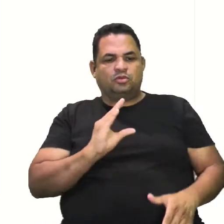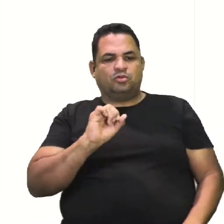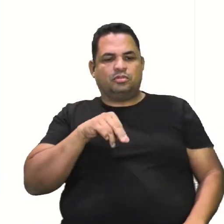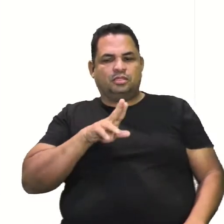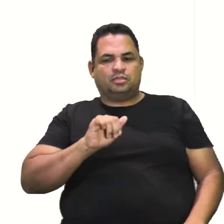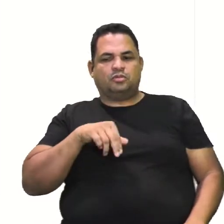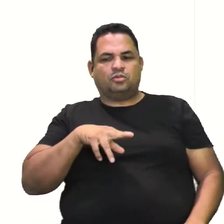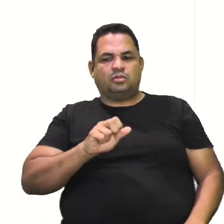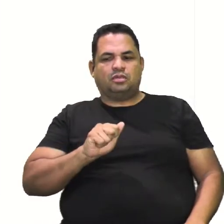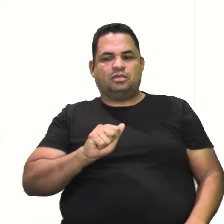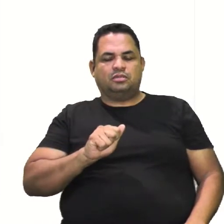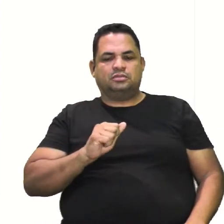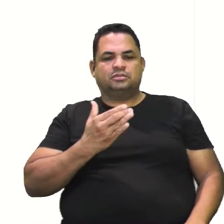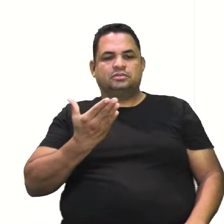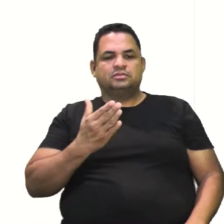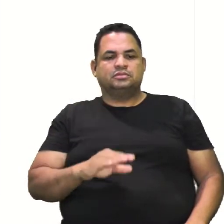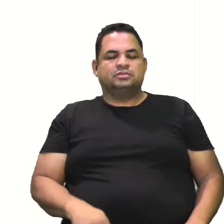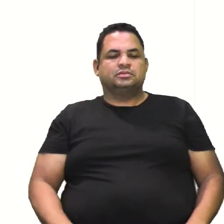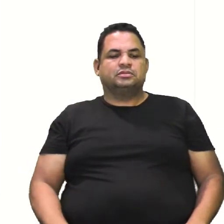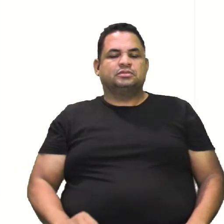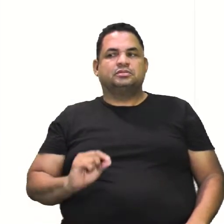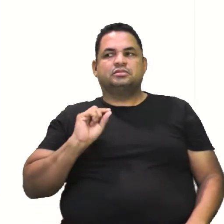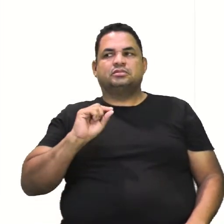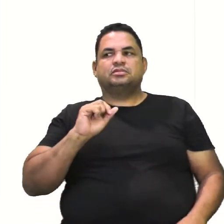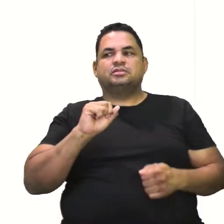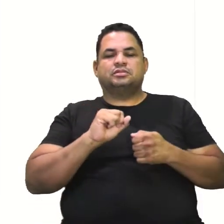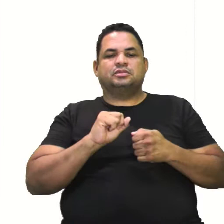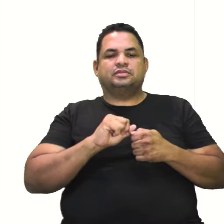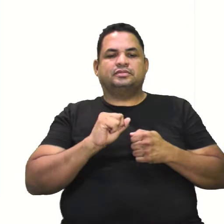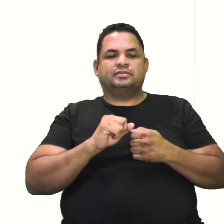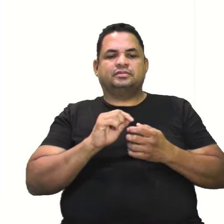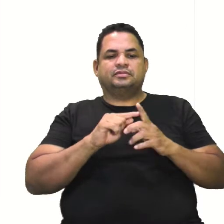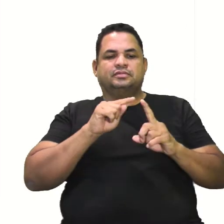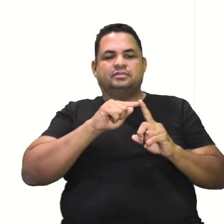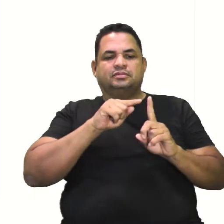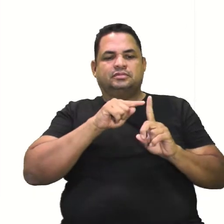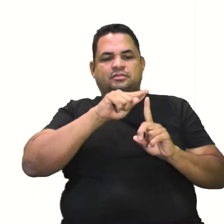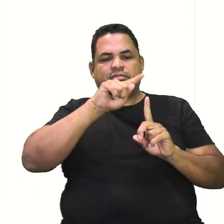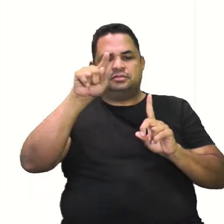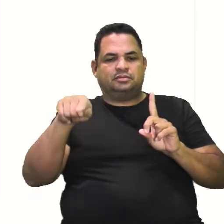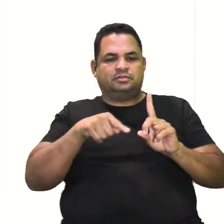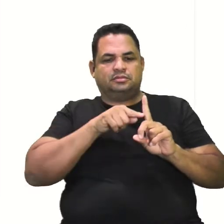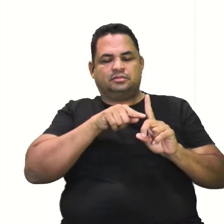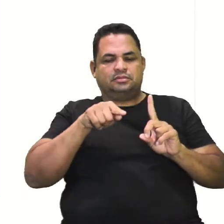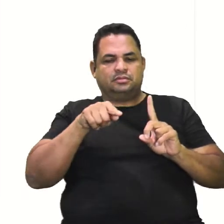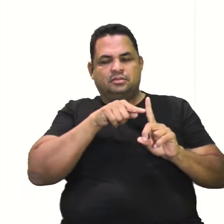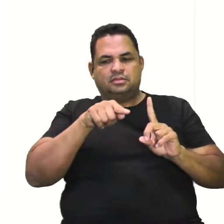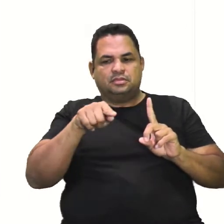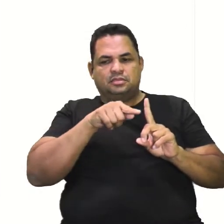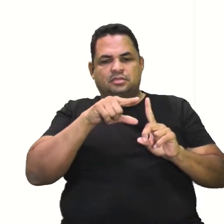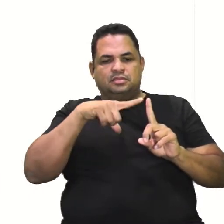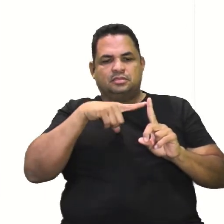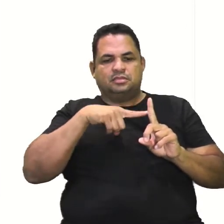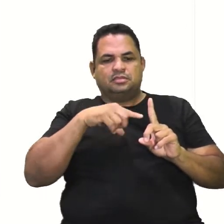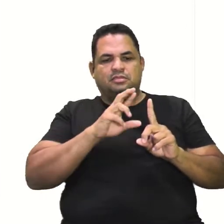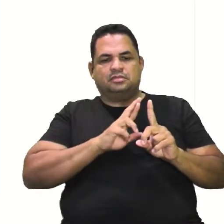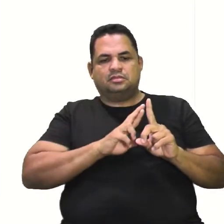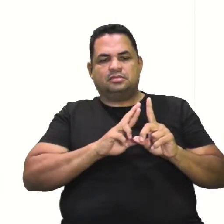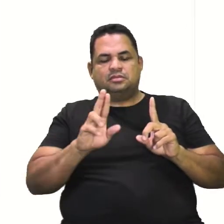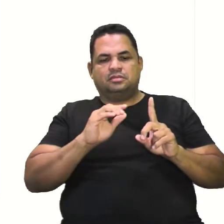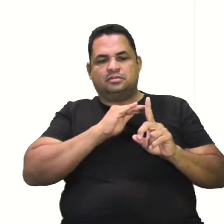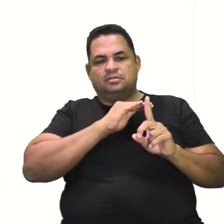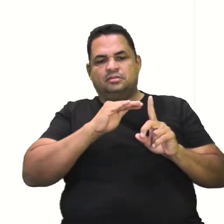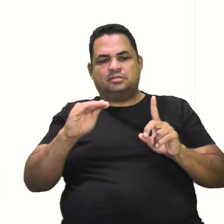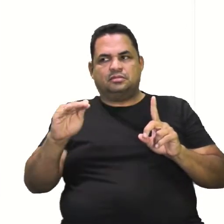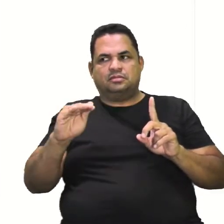ou é oblíqua. O que vocês acham? O que ela faz com o raio, né? Temos o raio da circunferência e temos a reta